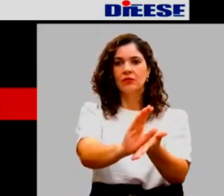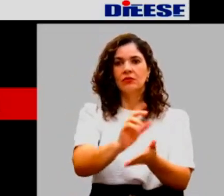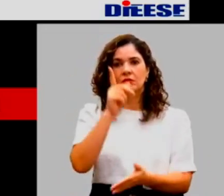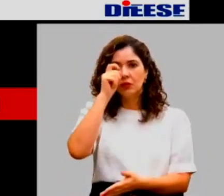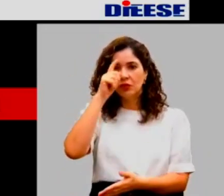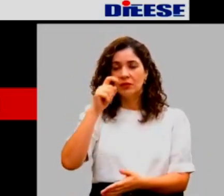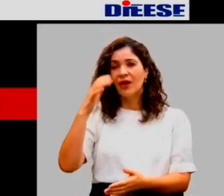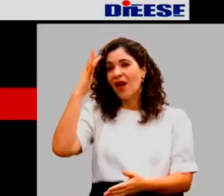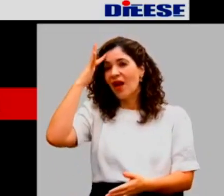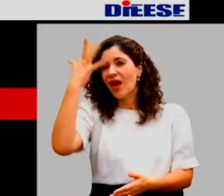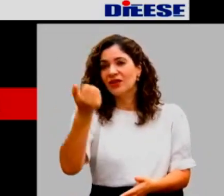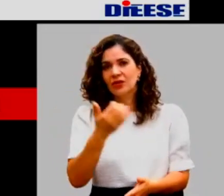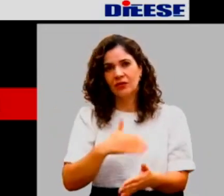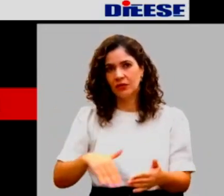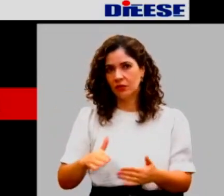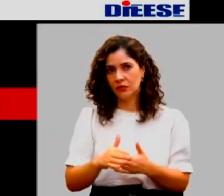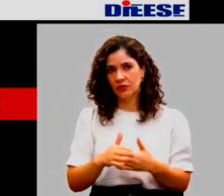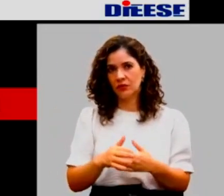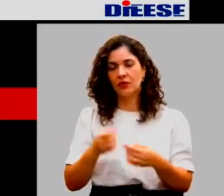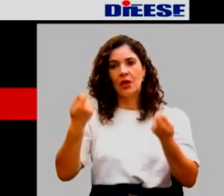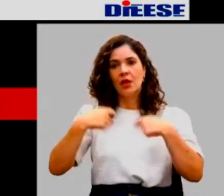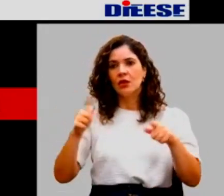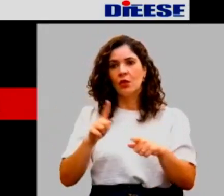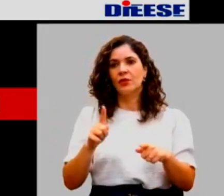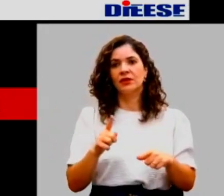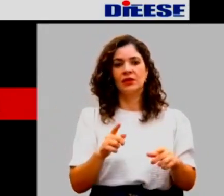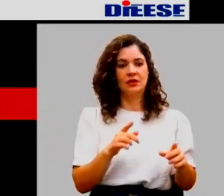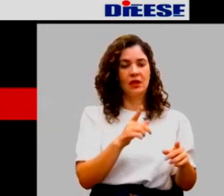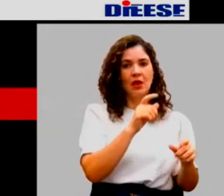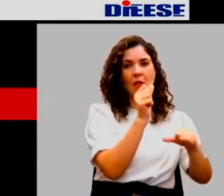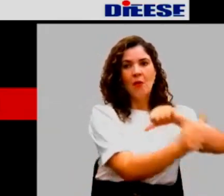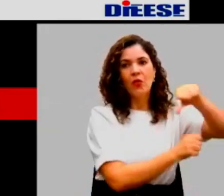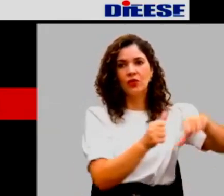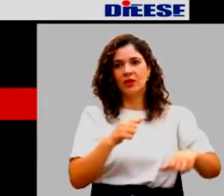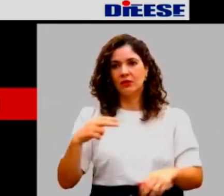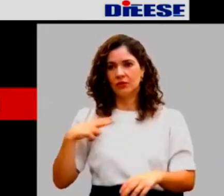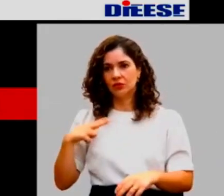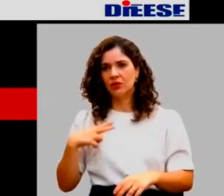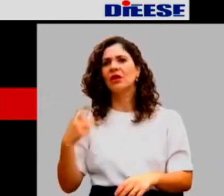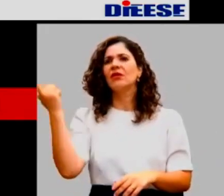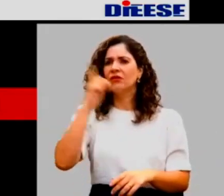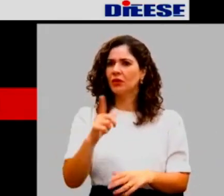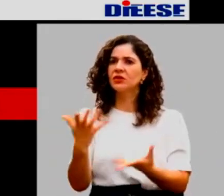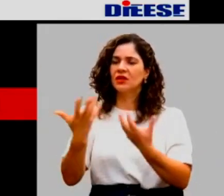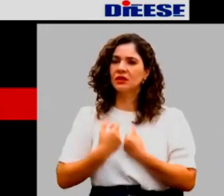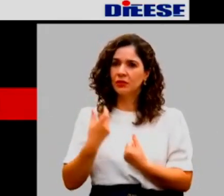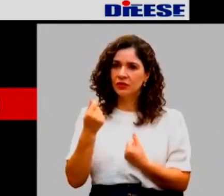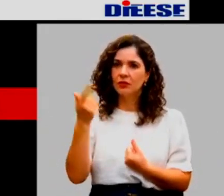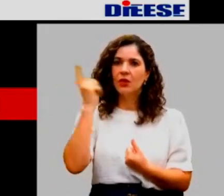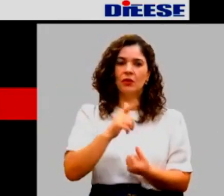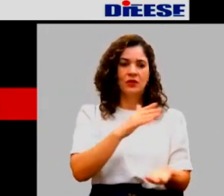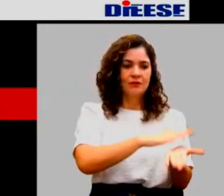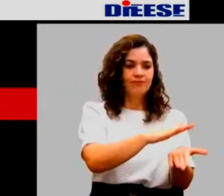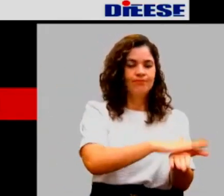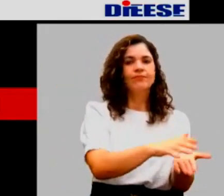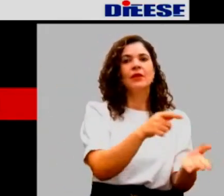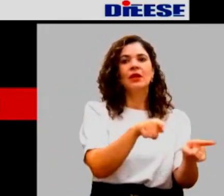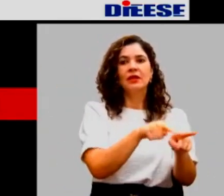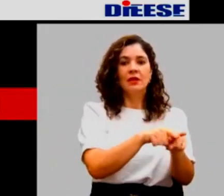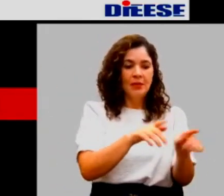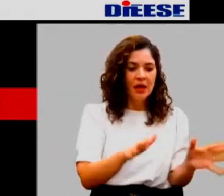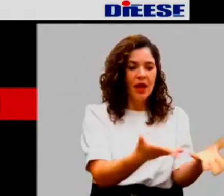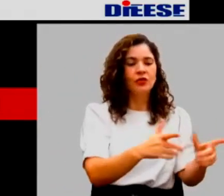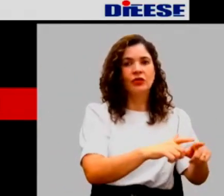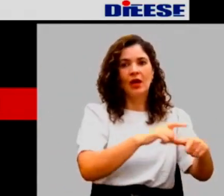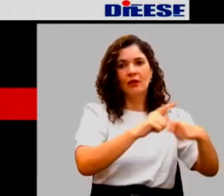problemas el Não precisa privatizar não precisa precarizar vai ter recurso para poder fazer mais investimentos né na ampliação da rente que tá